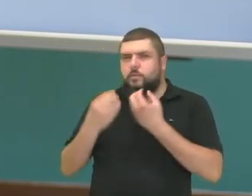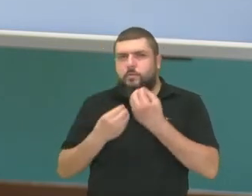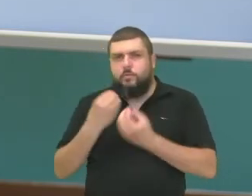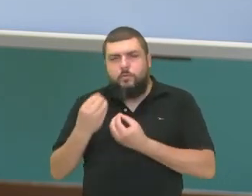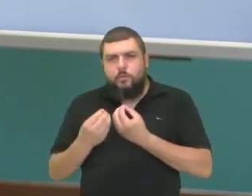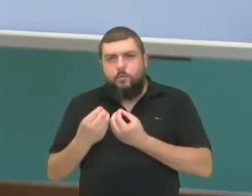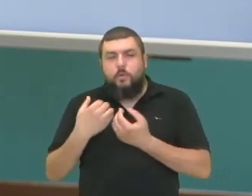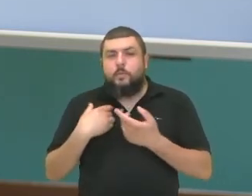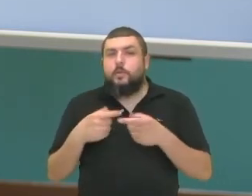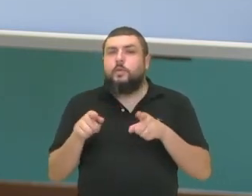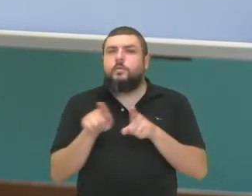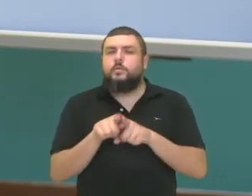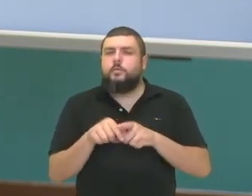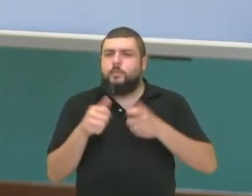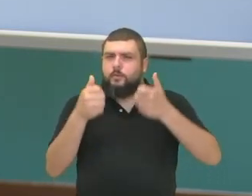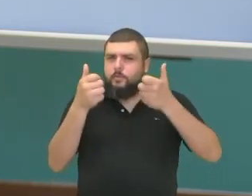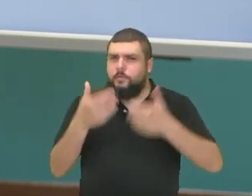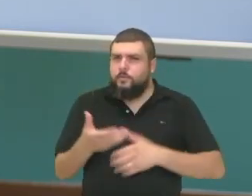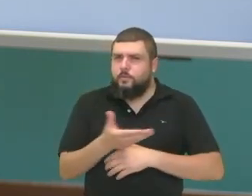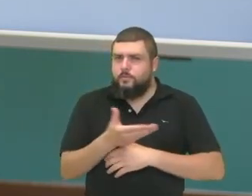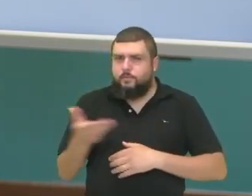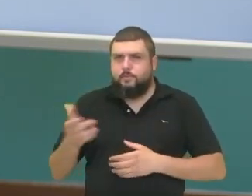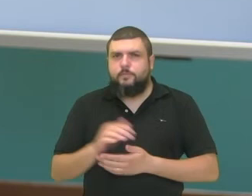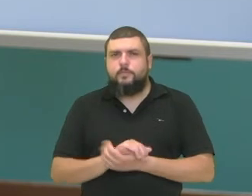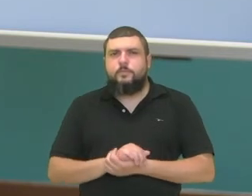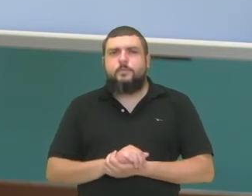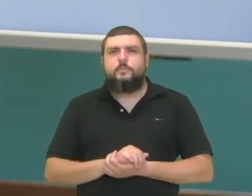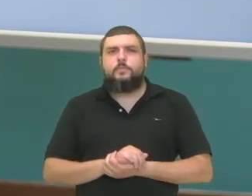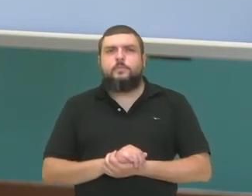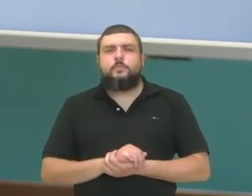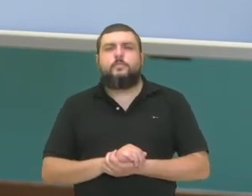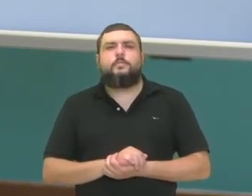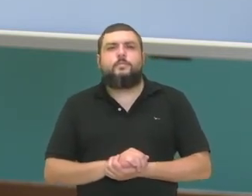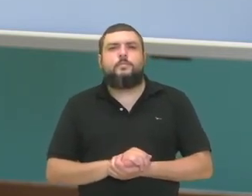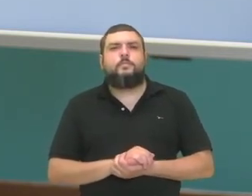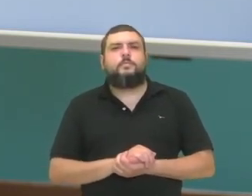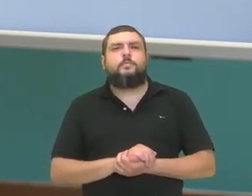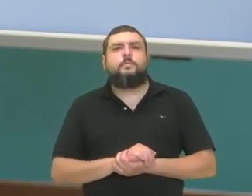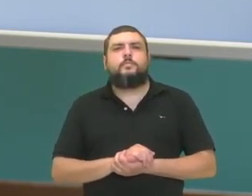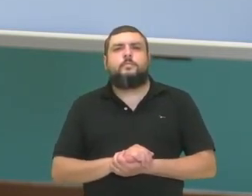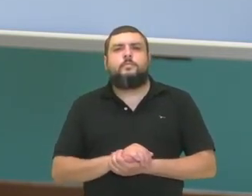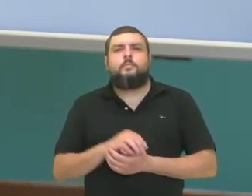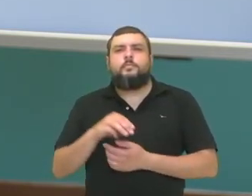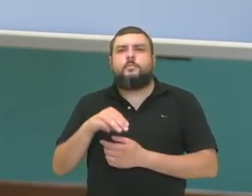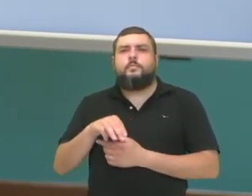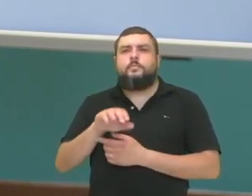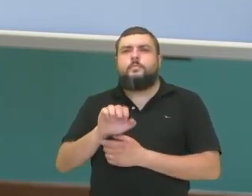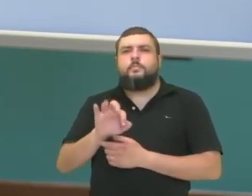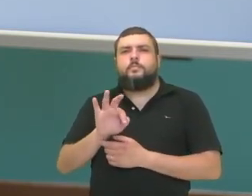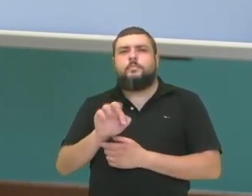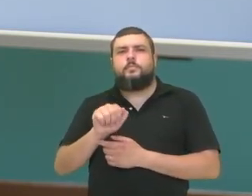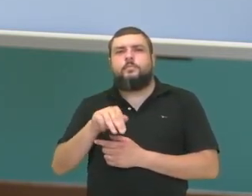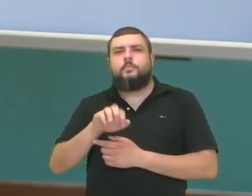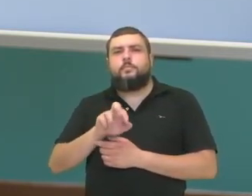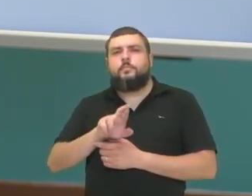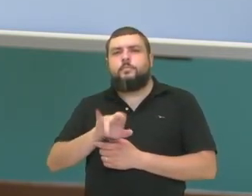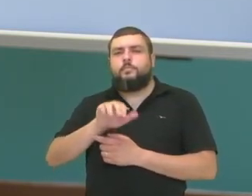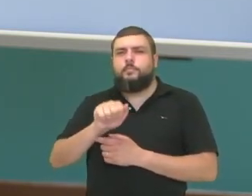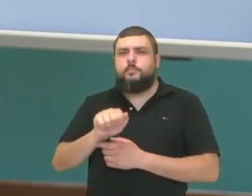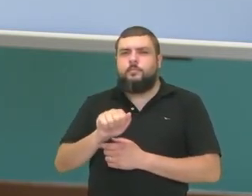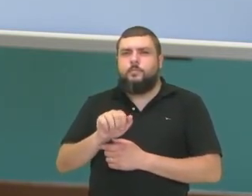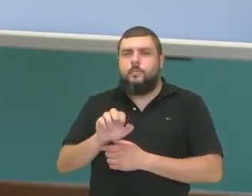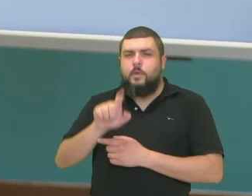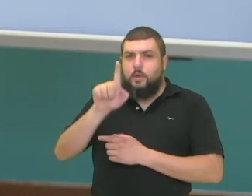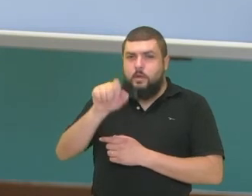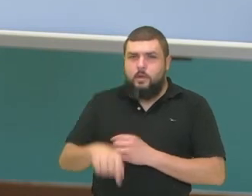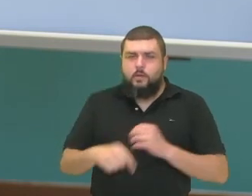eu quero lhe explicar. Vamos lá, ó. A metameria ou isomeria de compensação são isômeros que